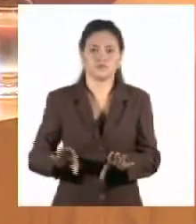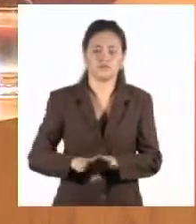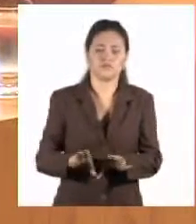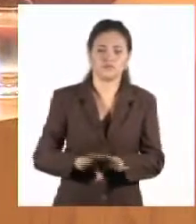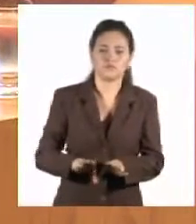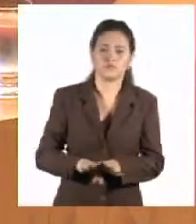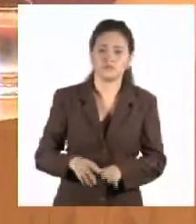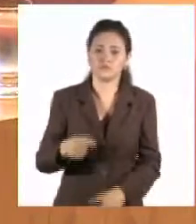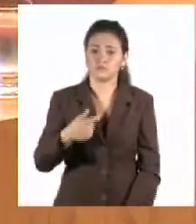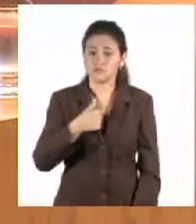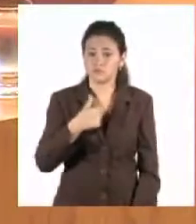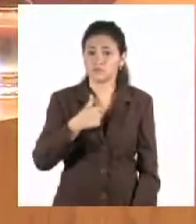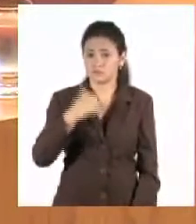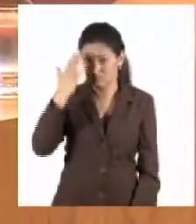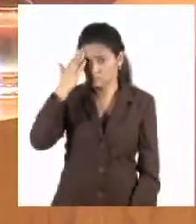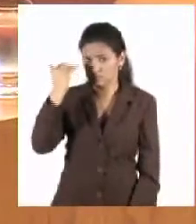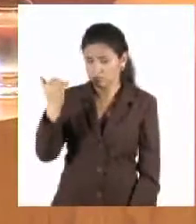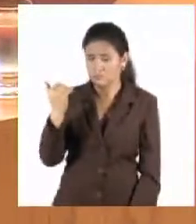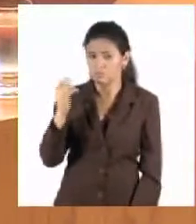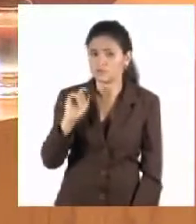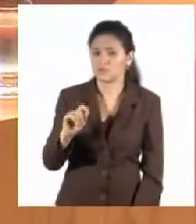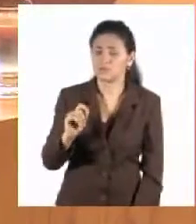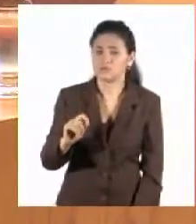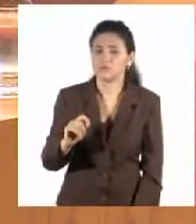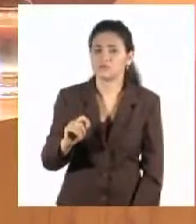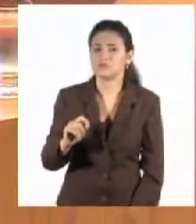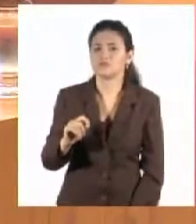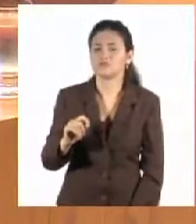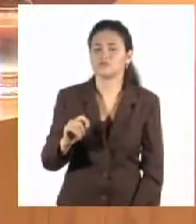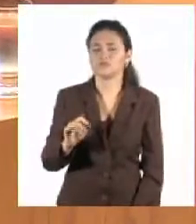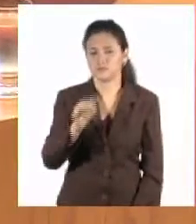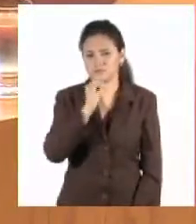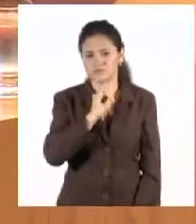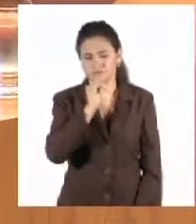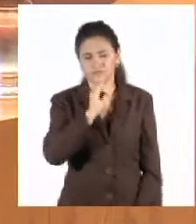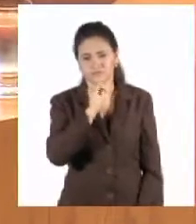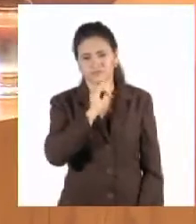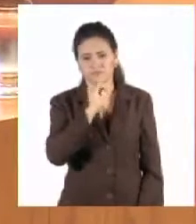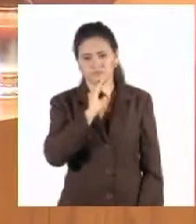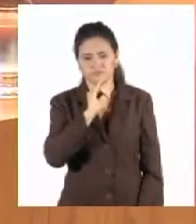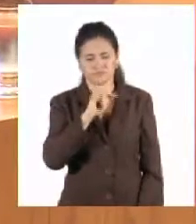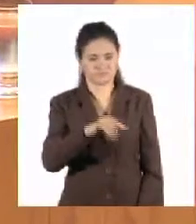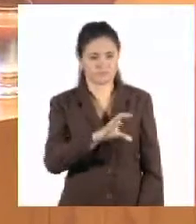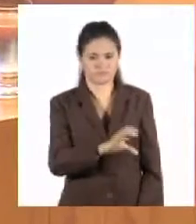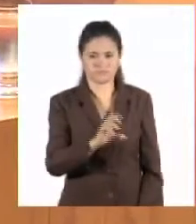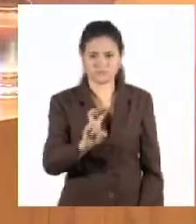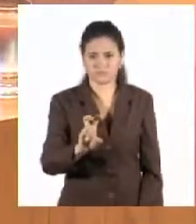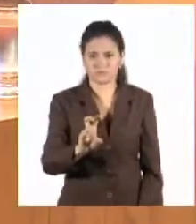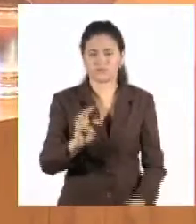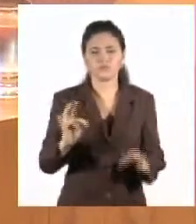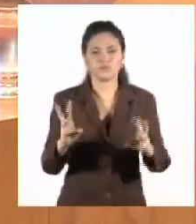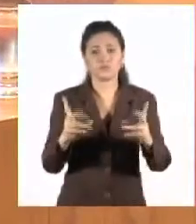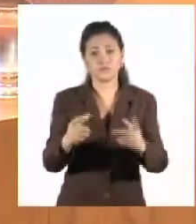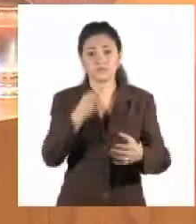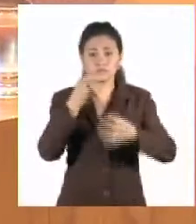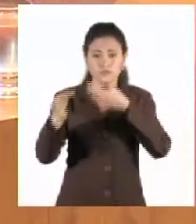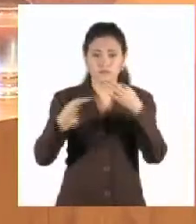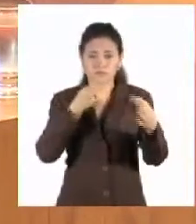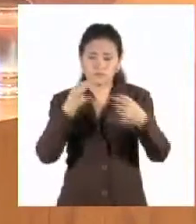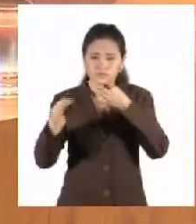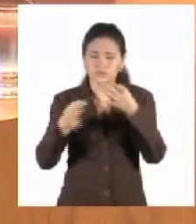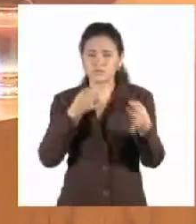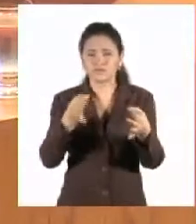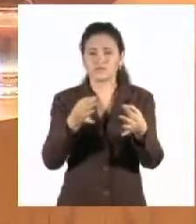dúvida se todos, eu citei aqui como exemplo o Quatrac 5, se todos do Quatrac 5 forem ouvidos, eles vão dizer